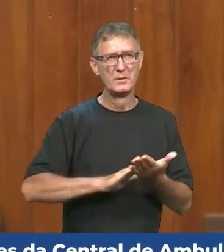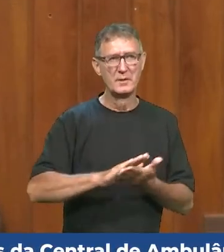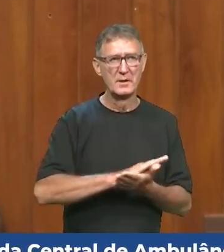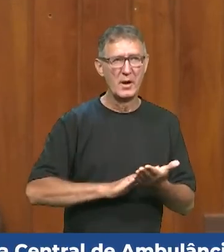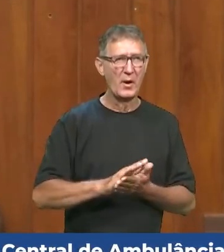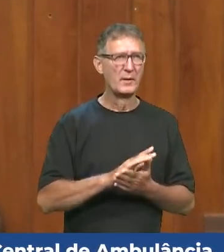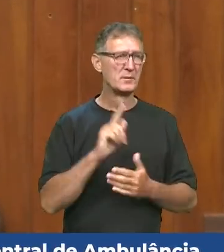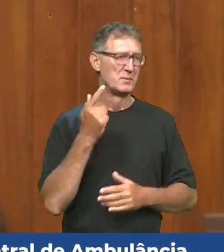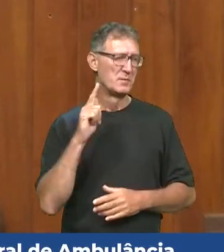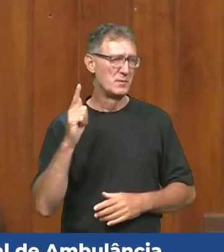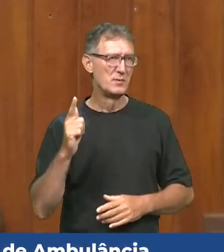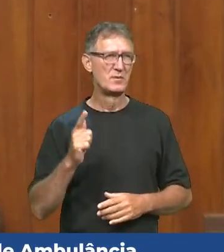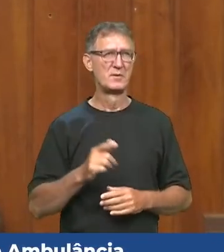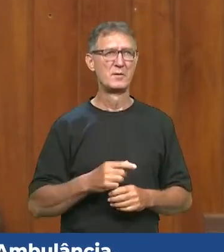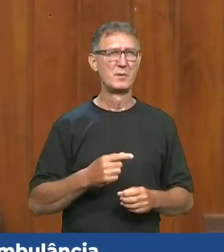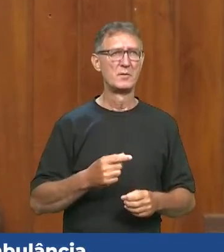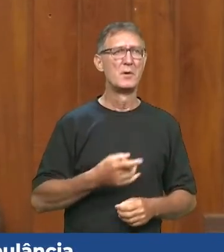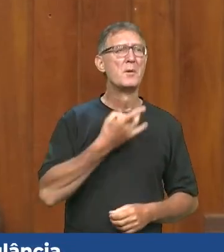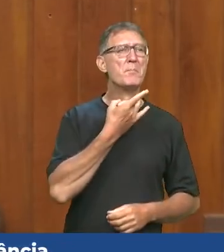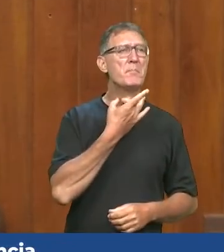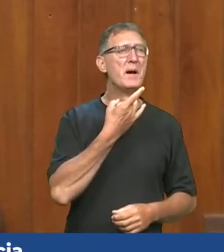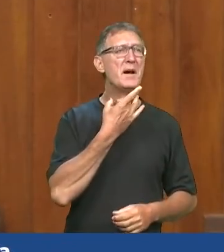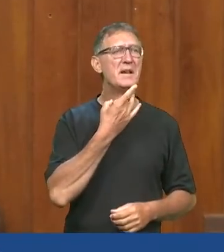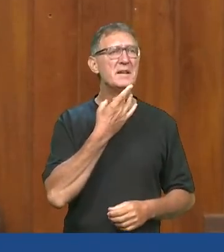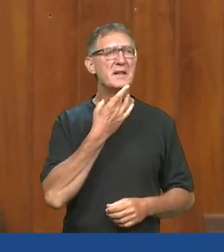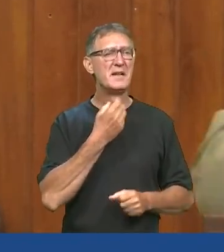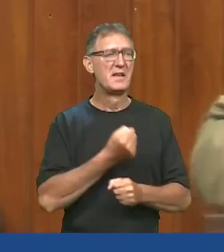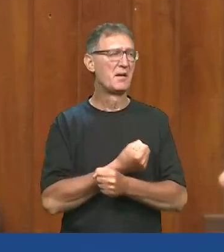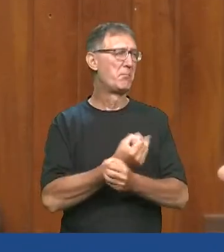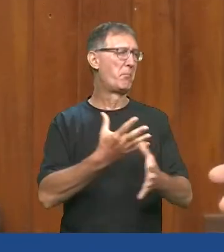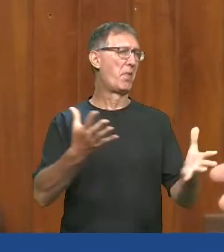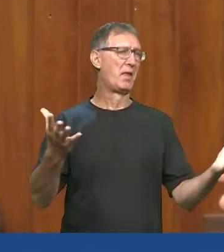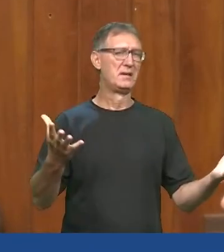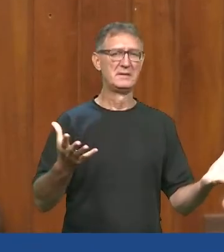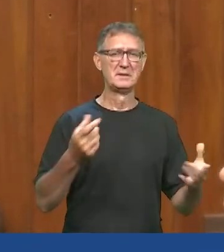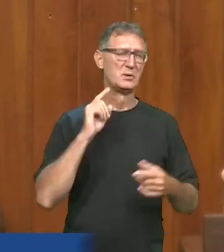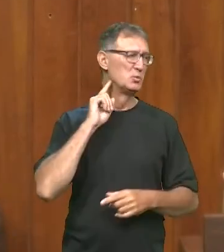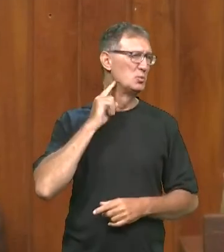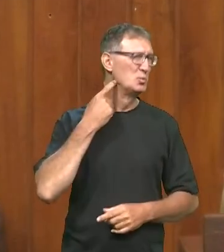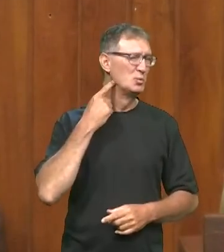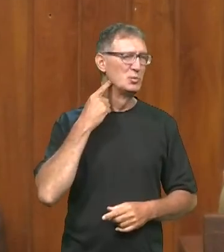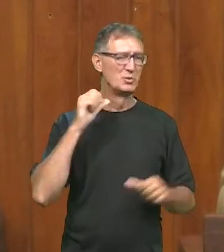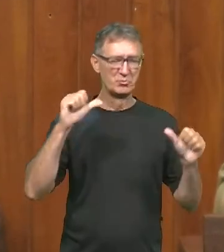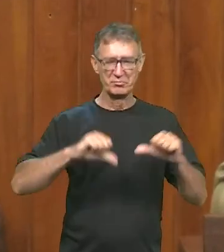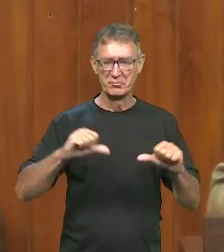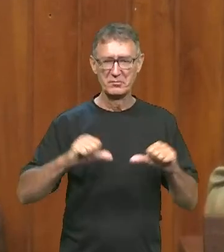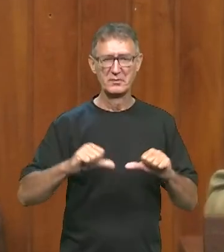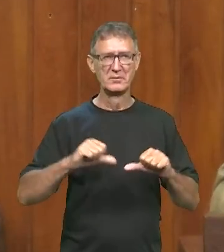de gerenciamento. A cidade está abandonada, largada às traças.